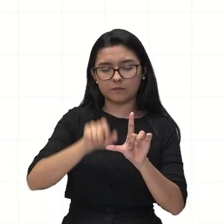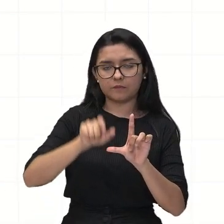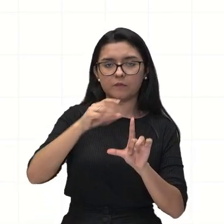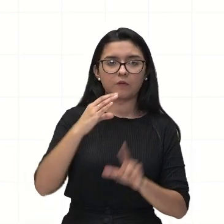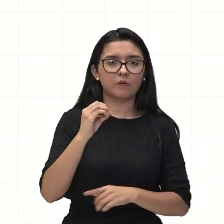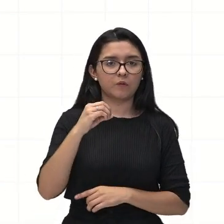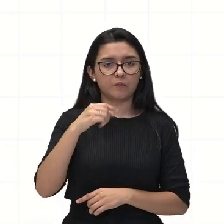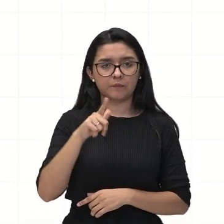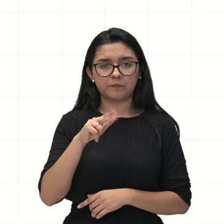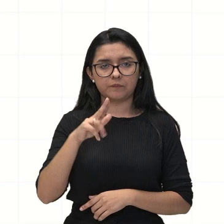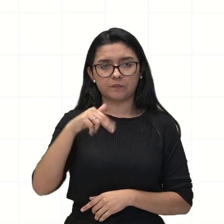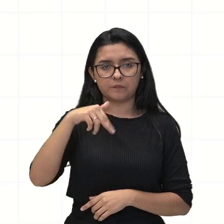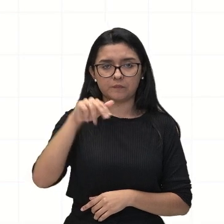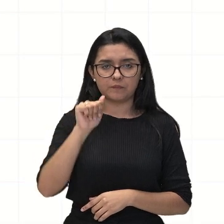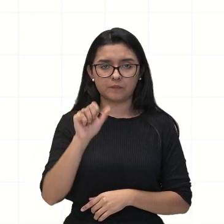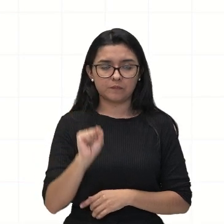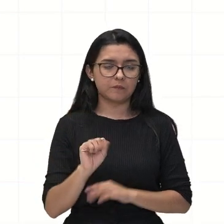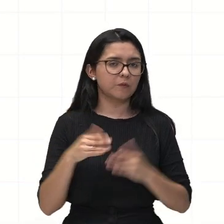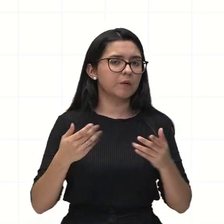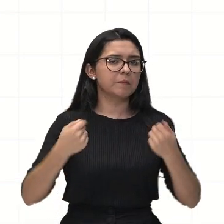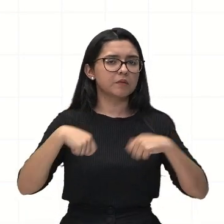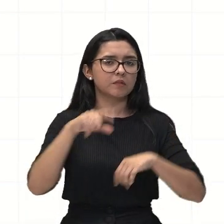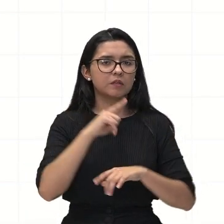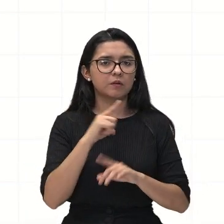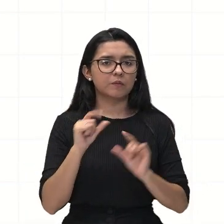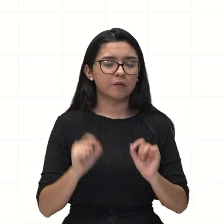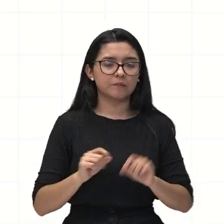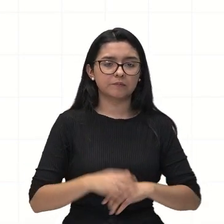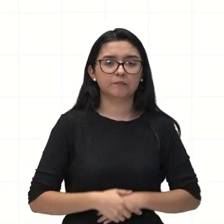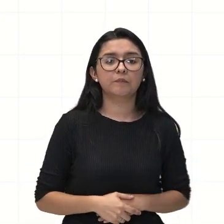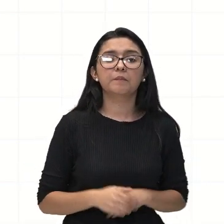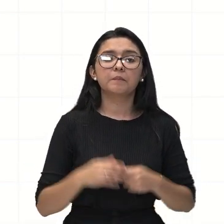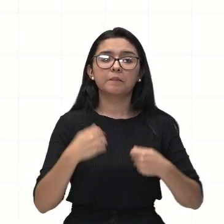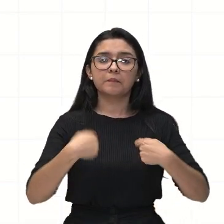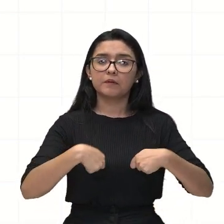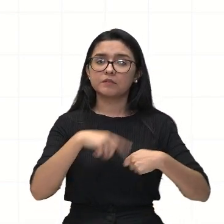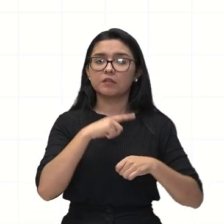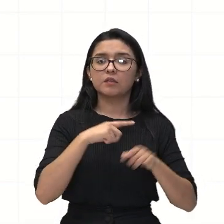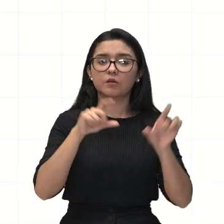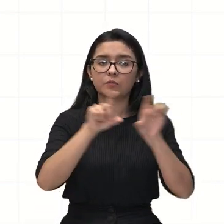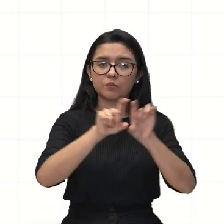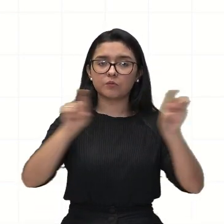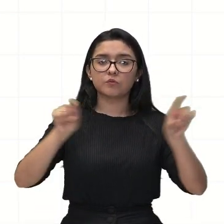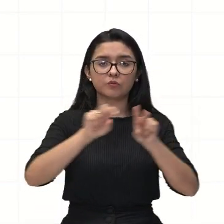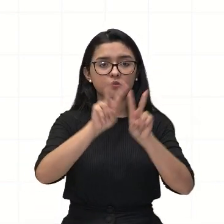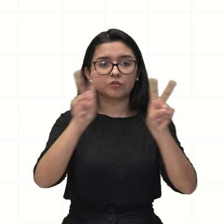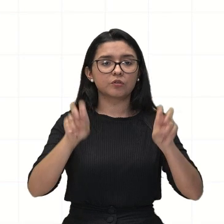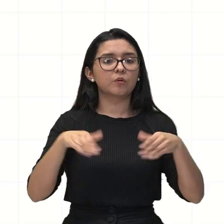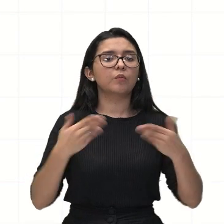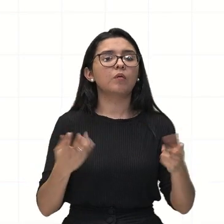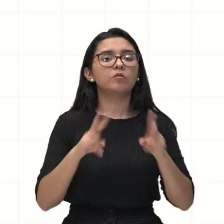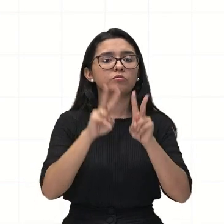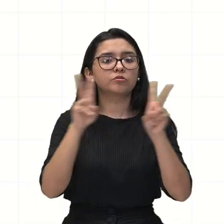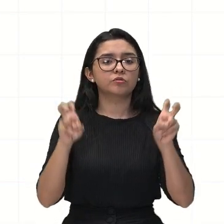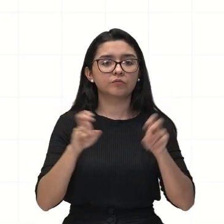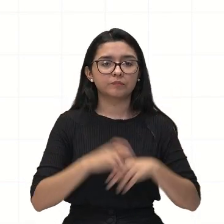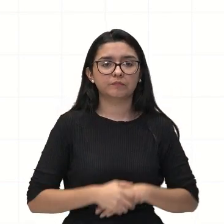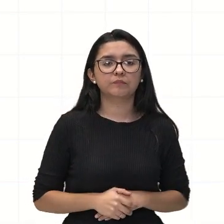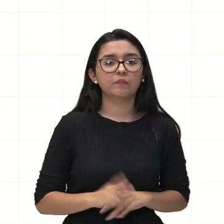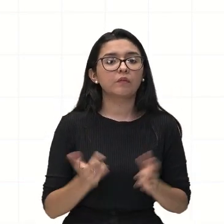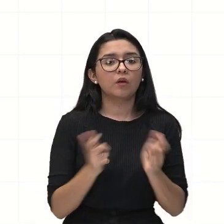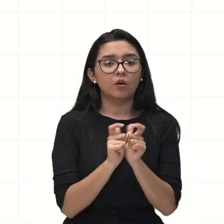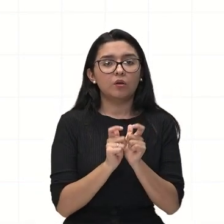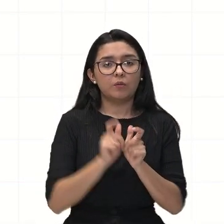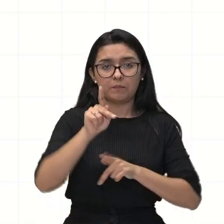que é que o gráfico ele tem que ter? Ele tem que ter um título, né? No caso aqui, qual é o título? Evolução